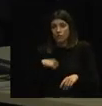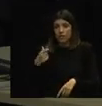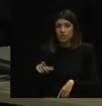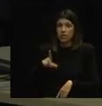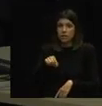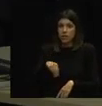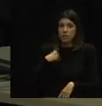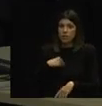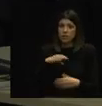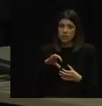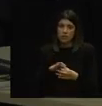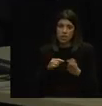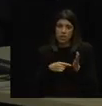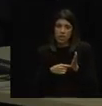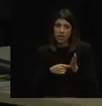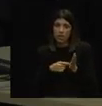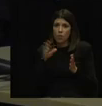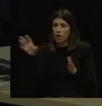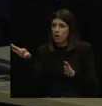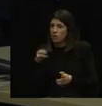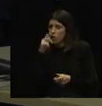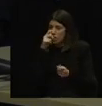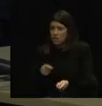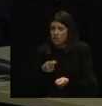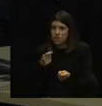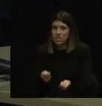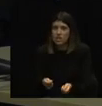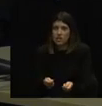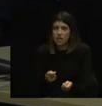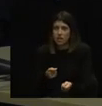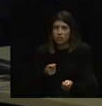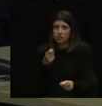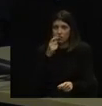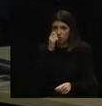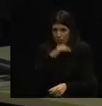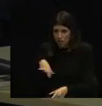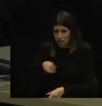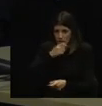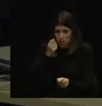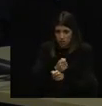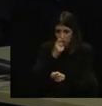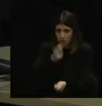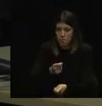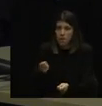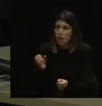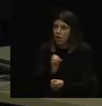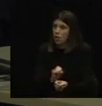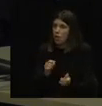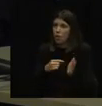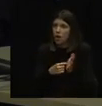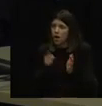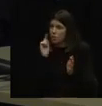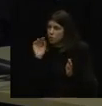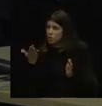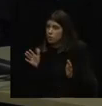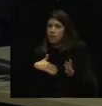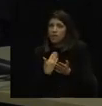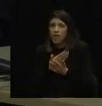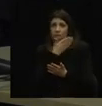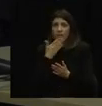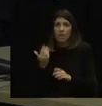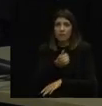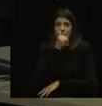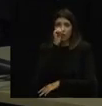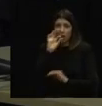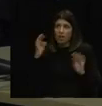haver referências para a admissão de jardineiros, quando é evidente que estes trabalhadores são necessários para responder às melhorias nos espaços verdes e